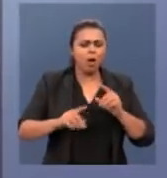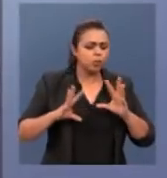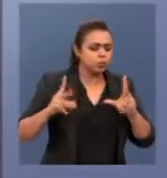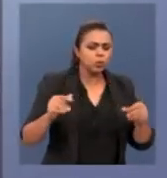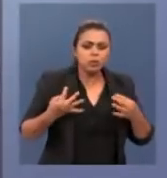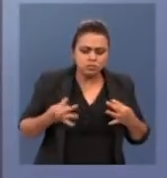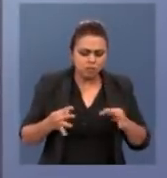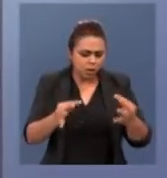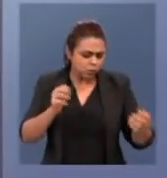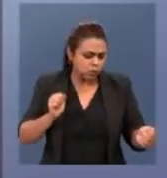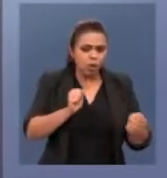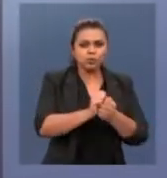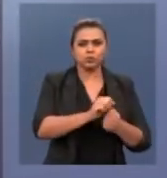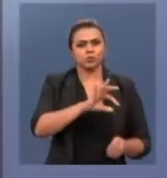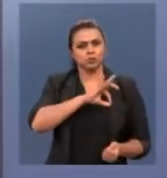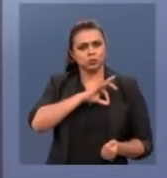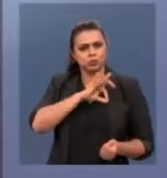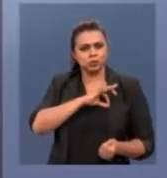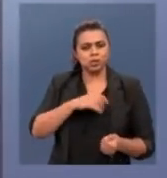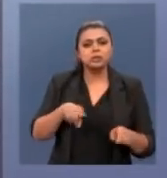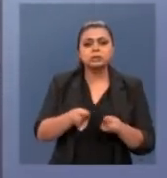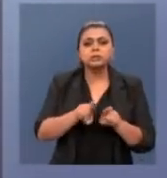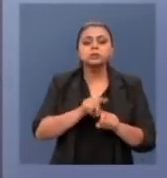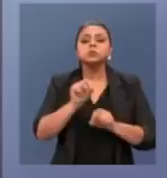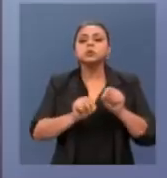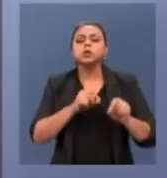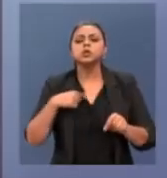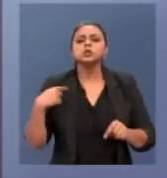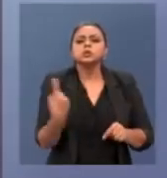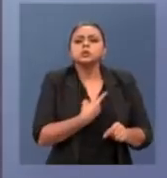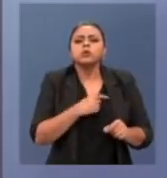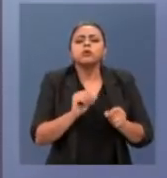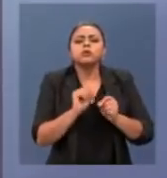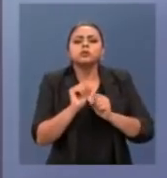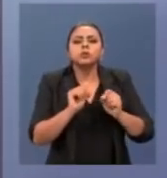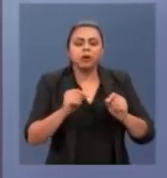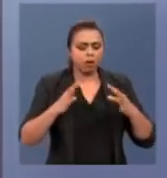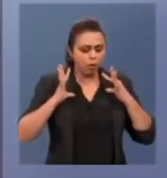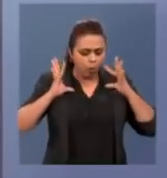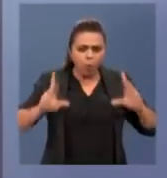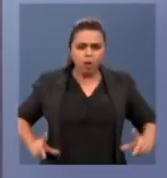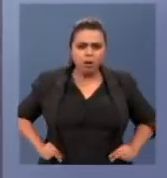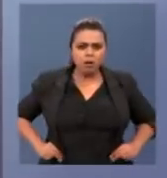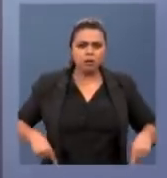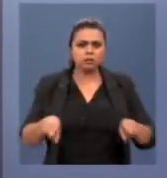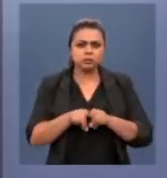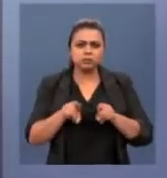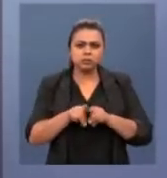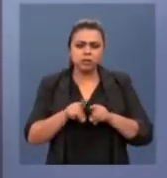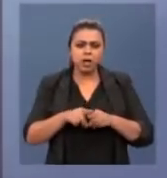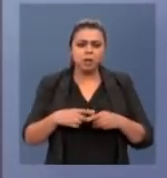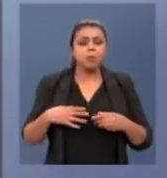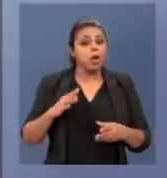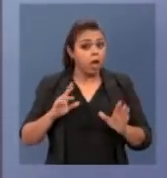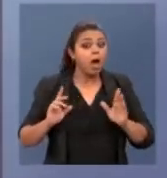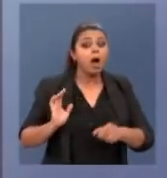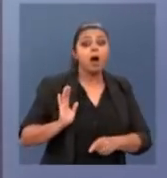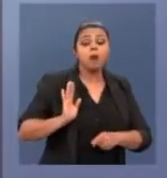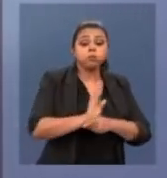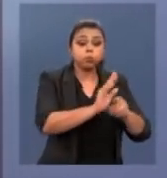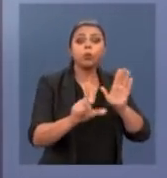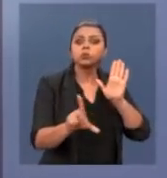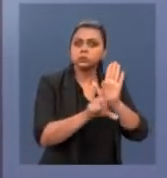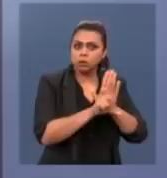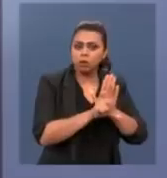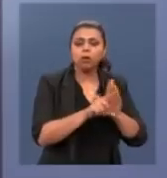tecnologia junto com a polícia além de nós colocarmos darmos colete da retaguarda jurídica para que ele possa ir